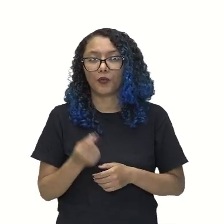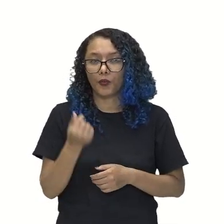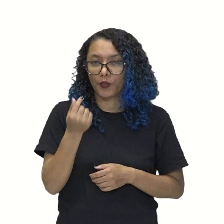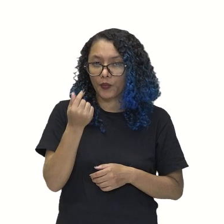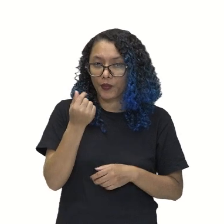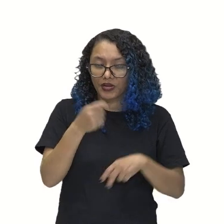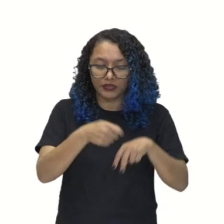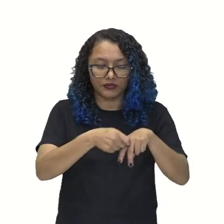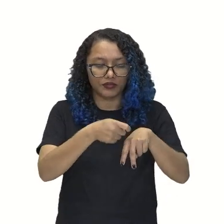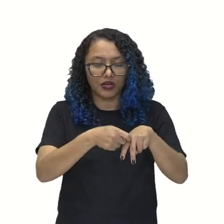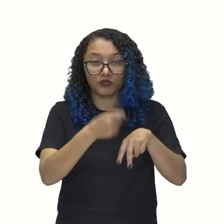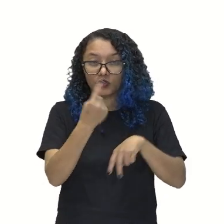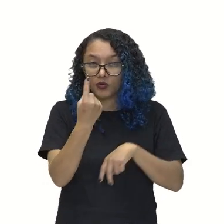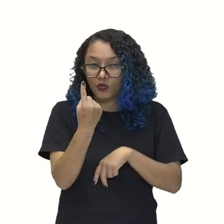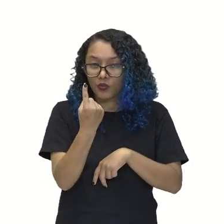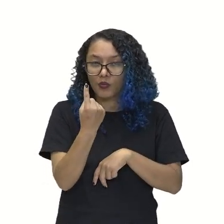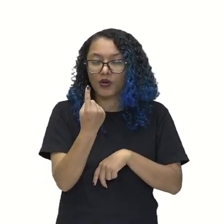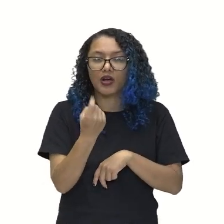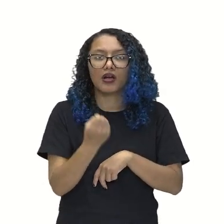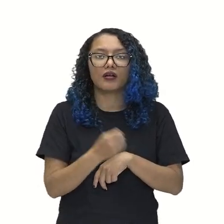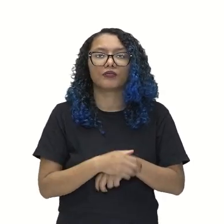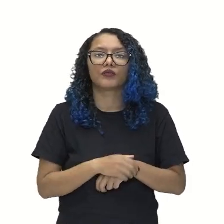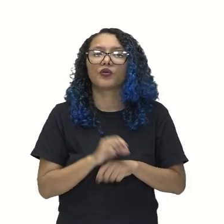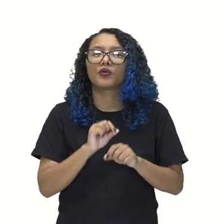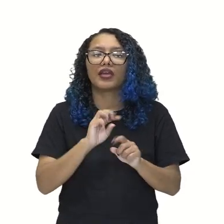olha, o preço de uma calça é o